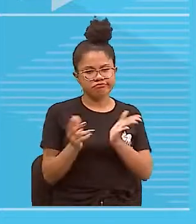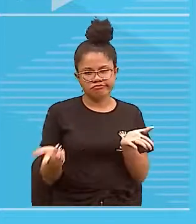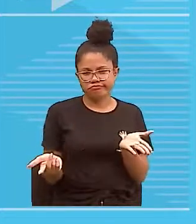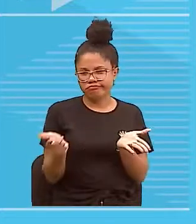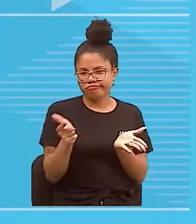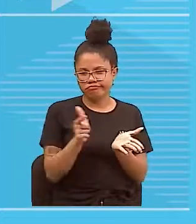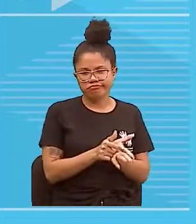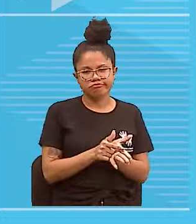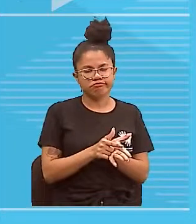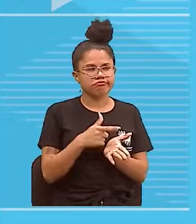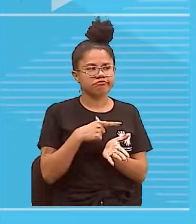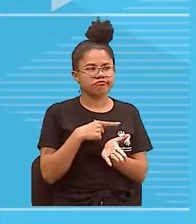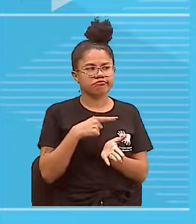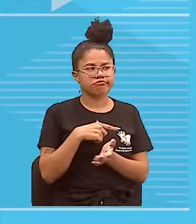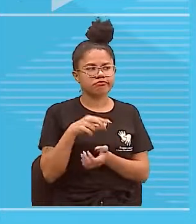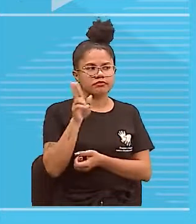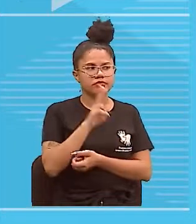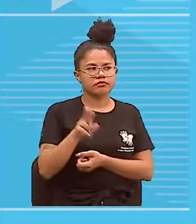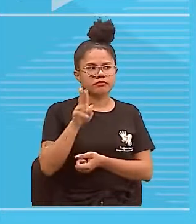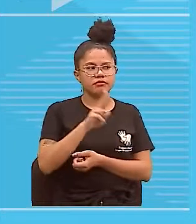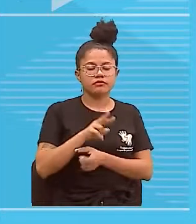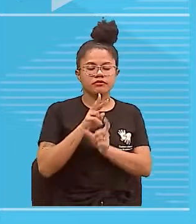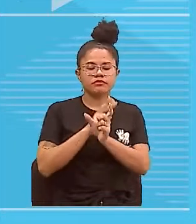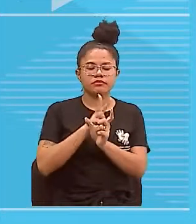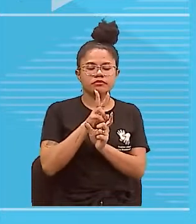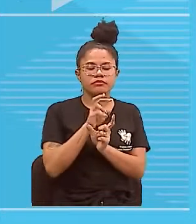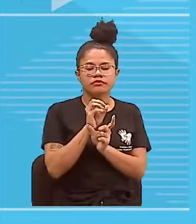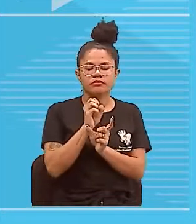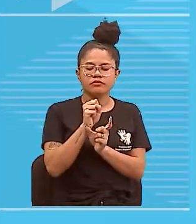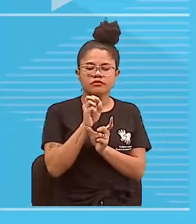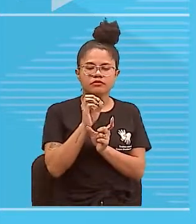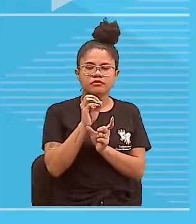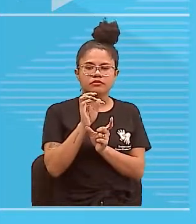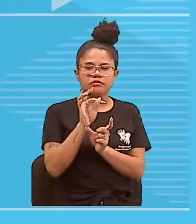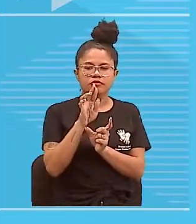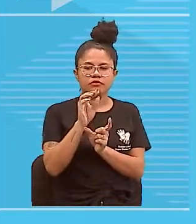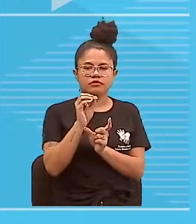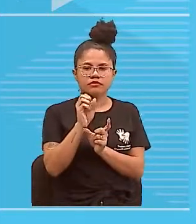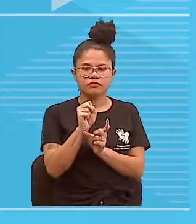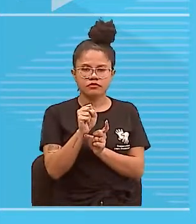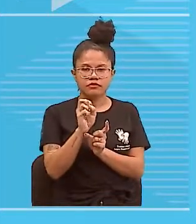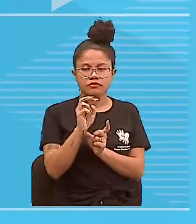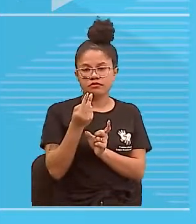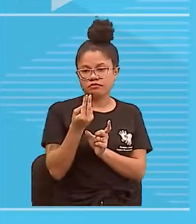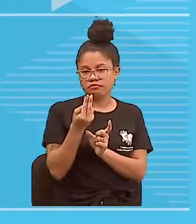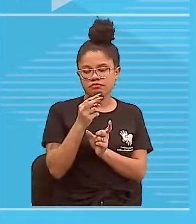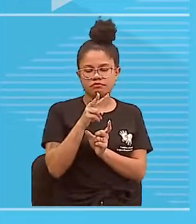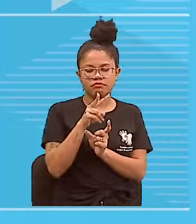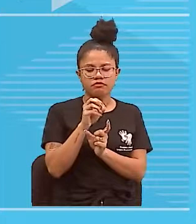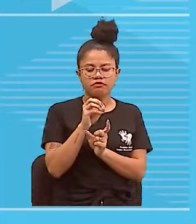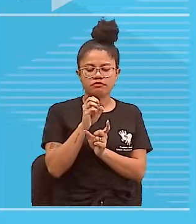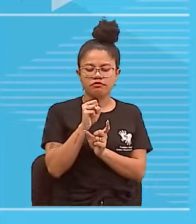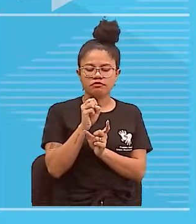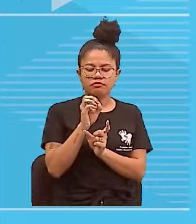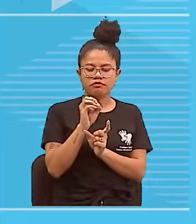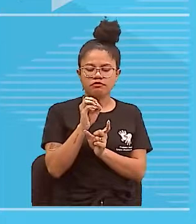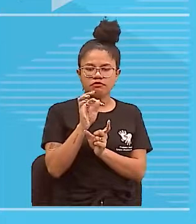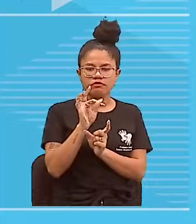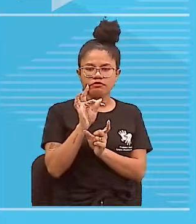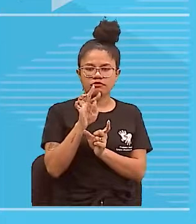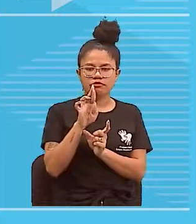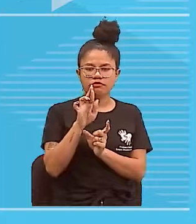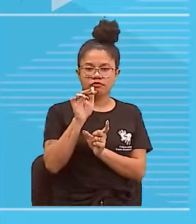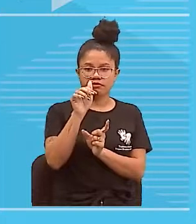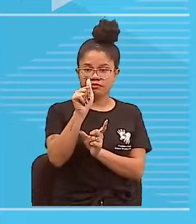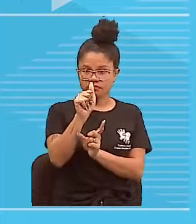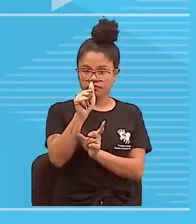aonde aparece o uso do gosto outros igual às outras Espanha não tem volta para espanhol na